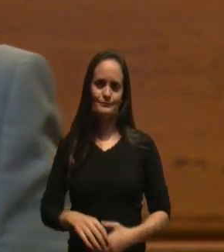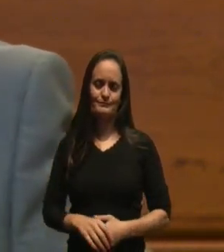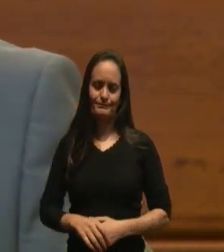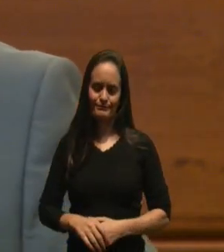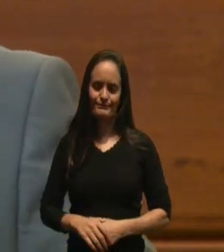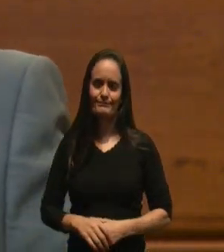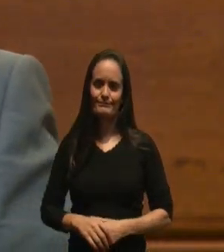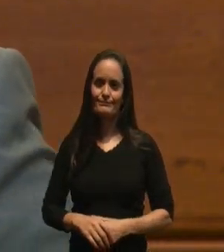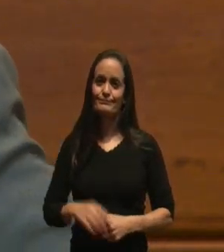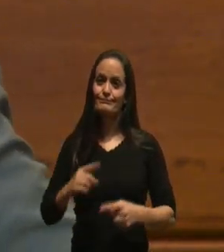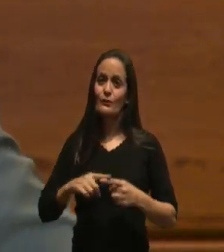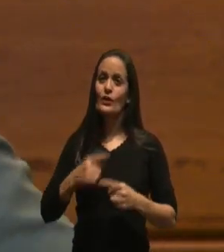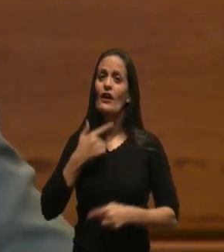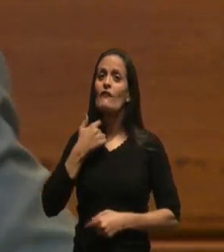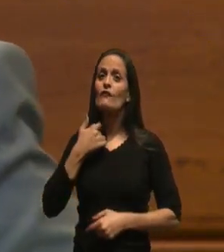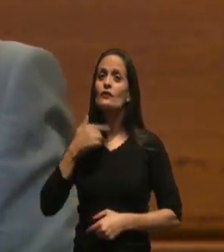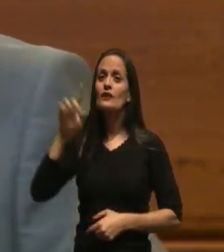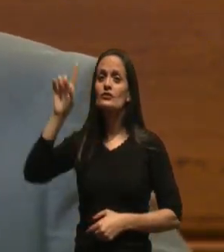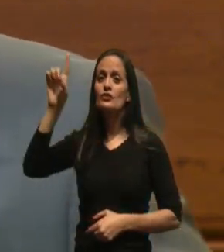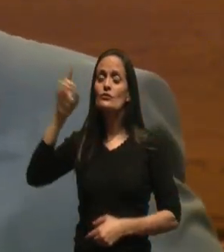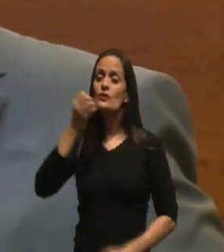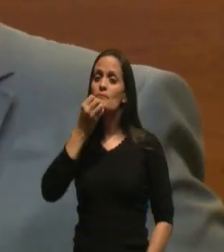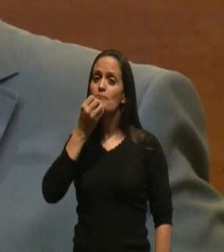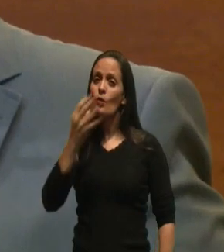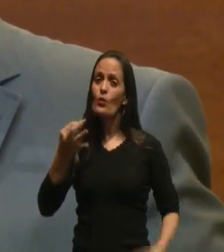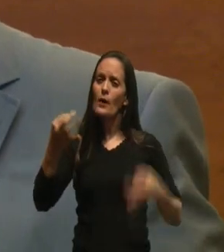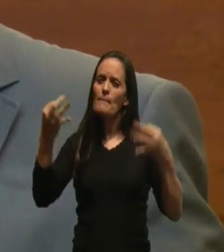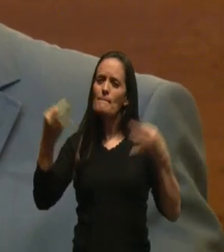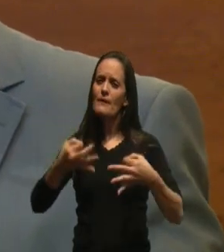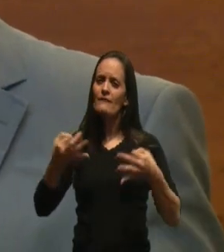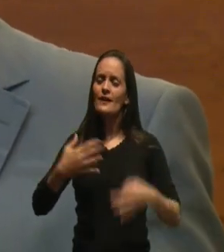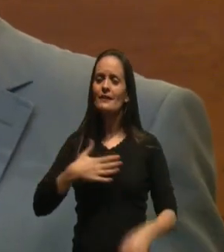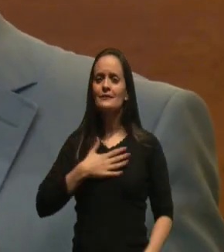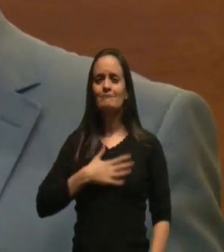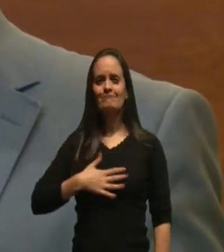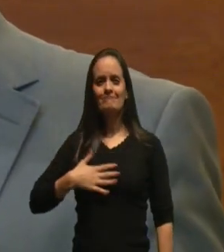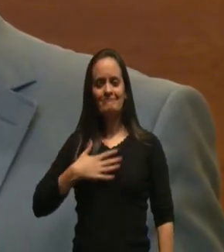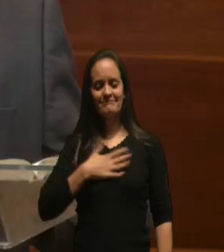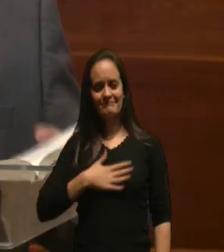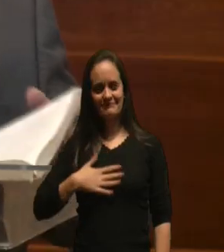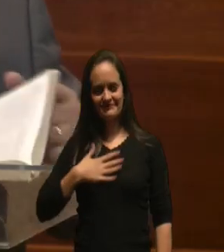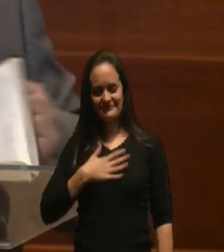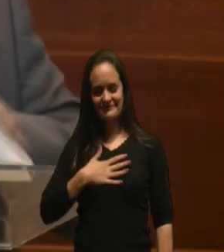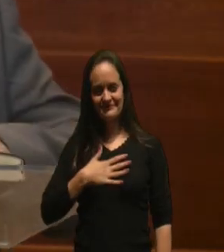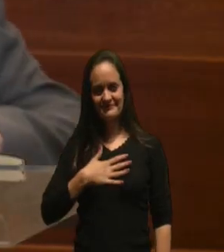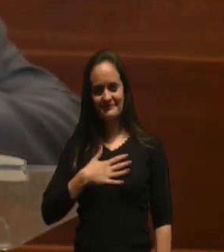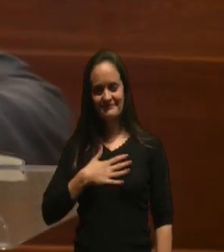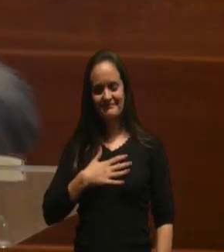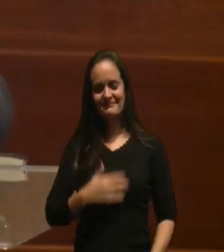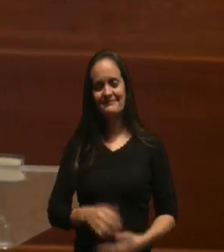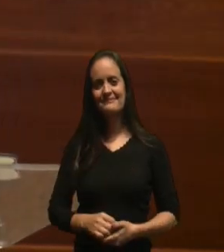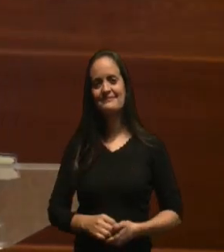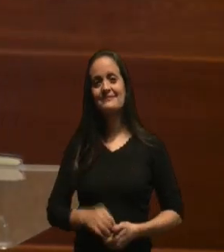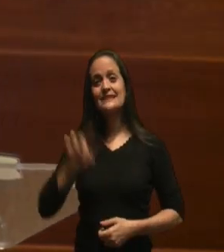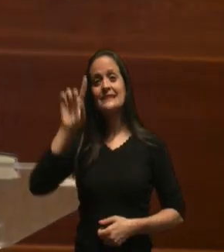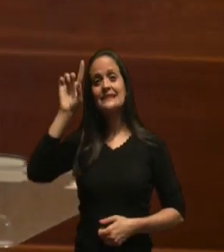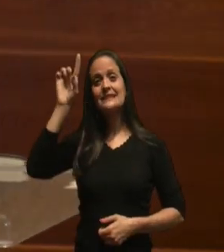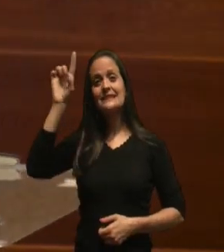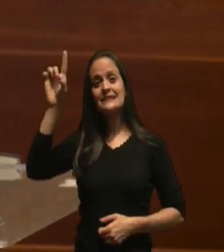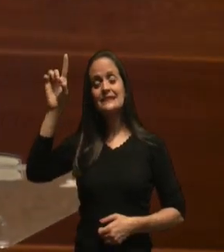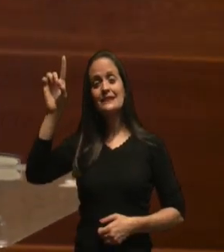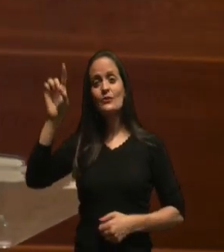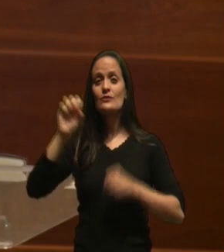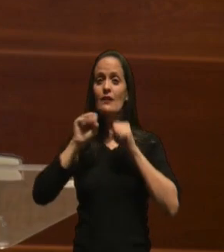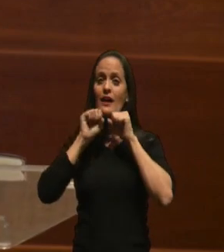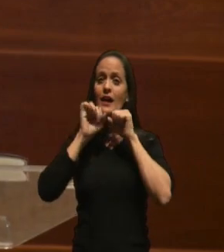ela é boa, ela é perfeita e ela é agradável. Que Deus, portanto, nos abençoe